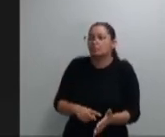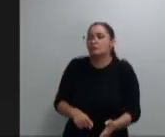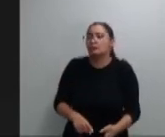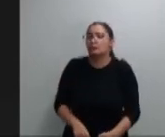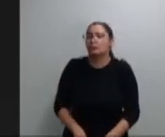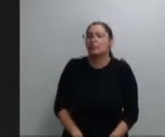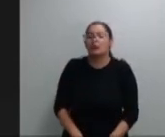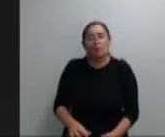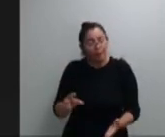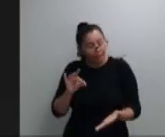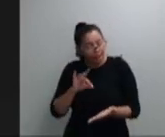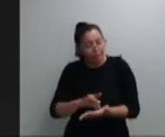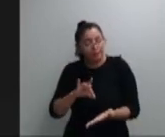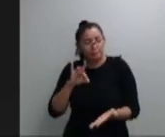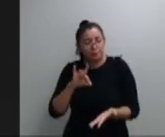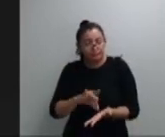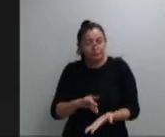realmente